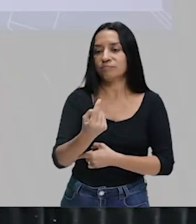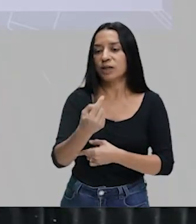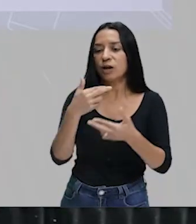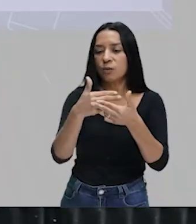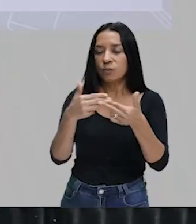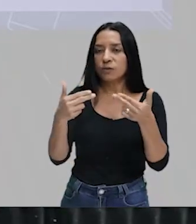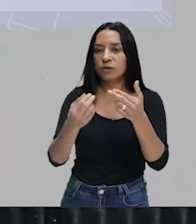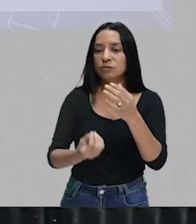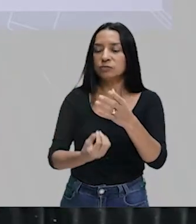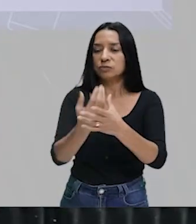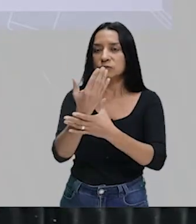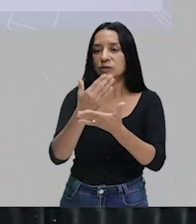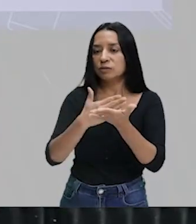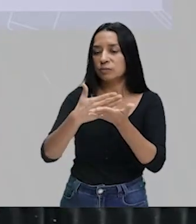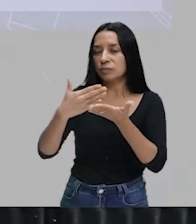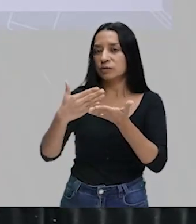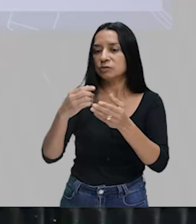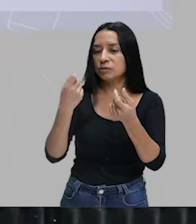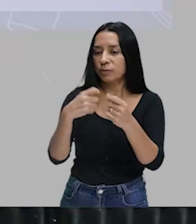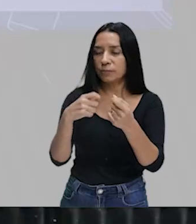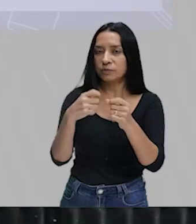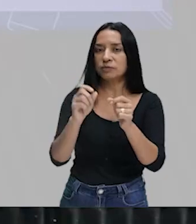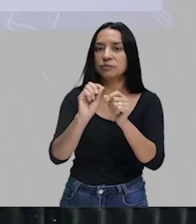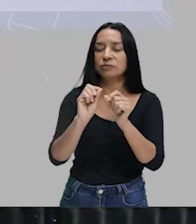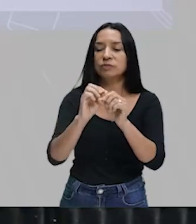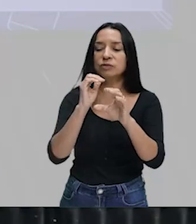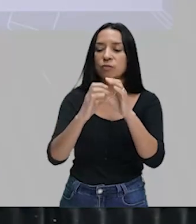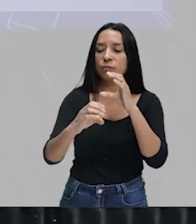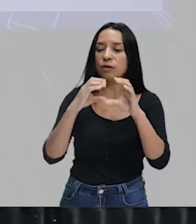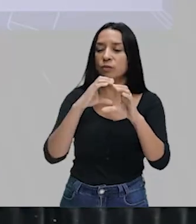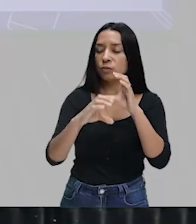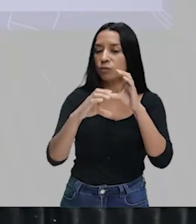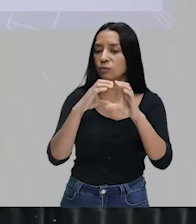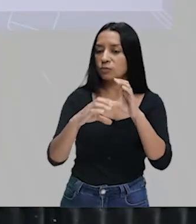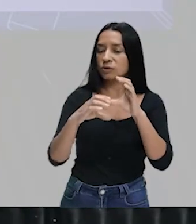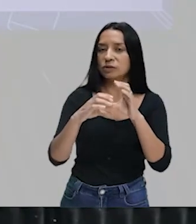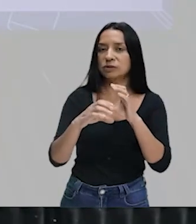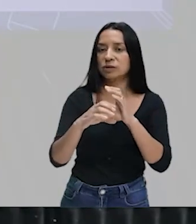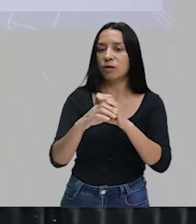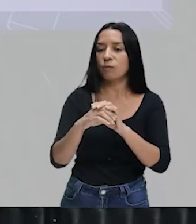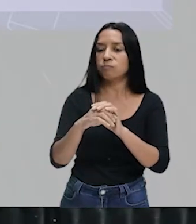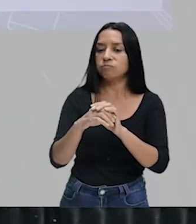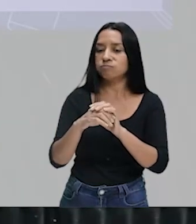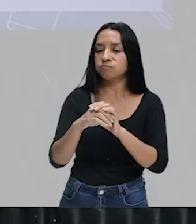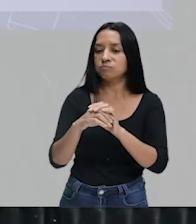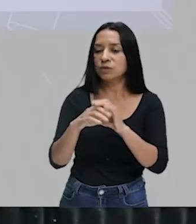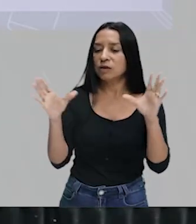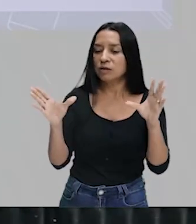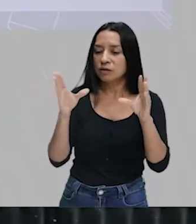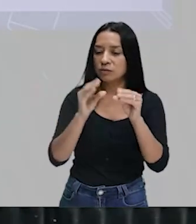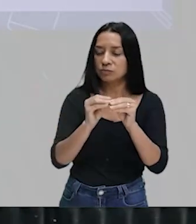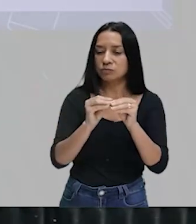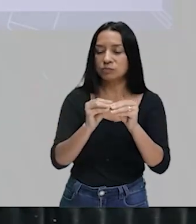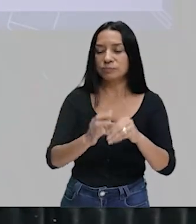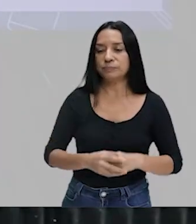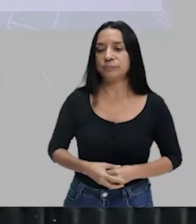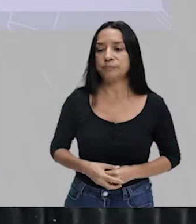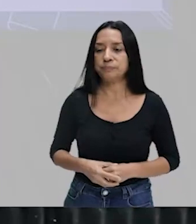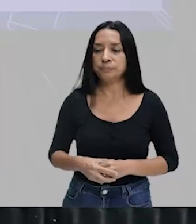surge a partir dessa necessidade de você fazer uma comunicação concisa, de fazer uma comunicação mais resumida.